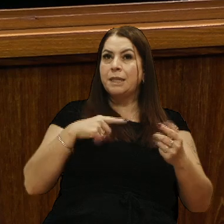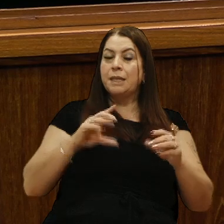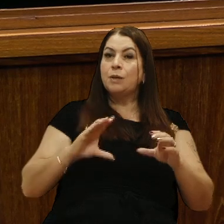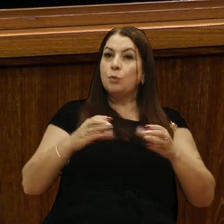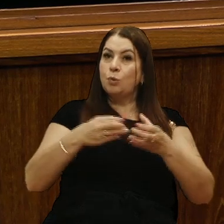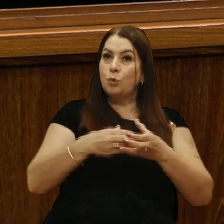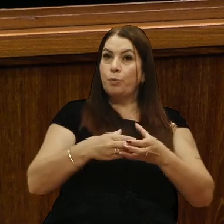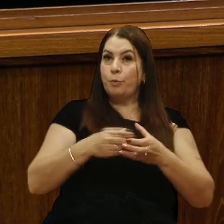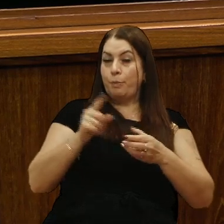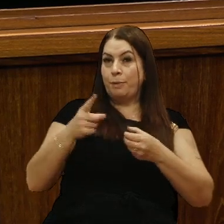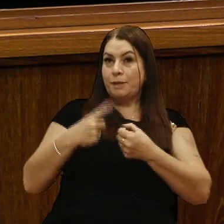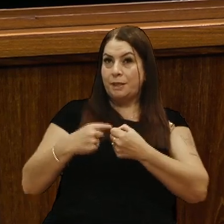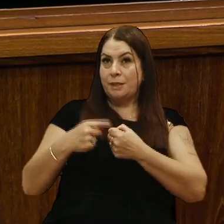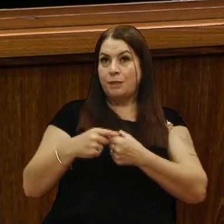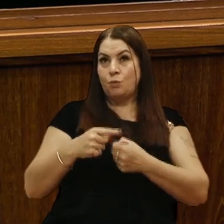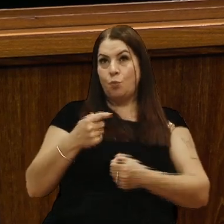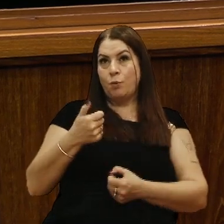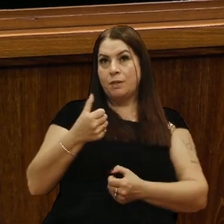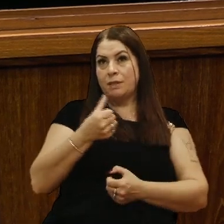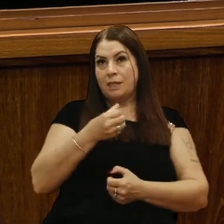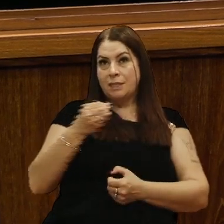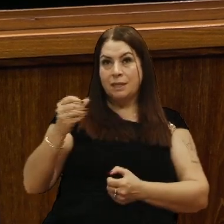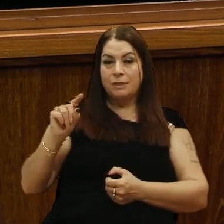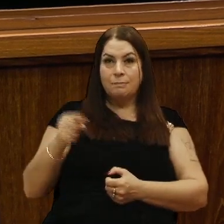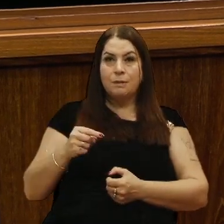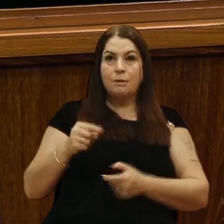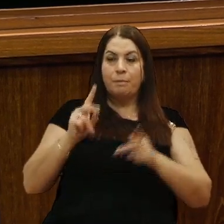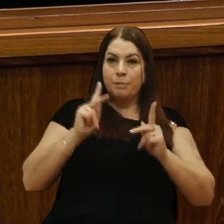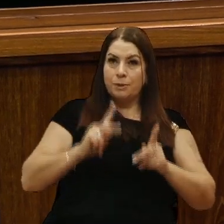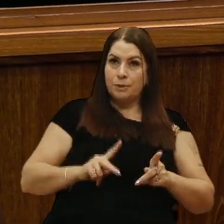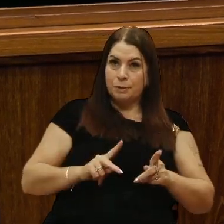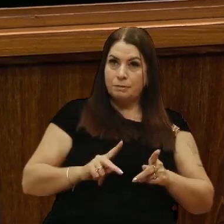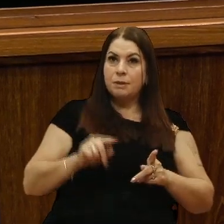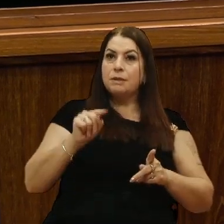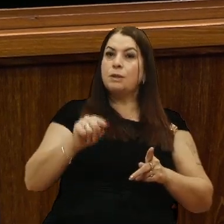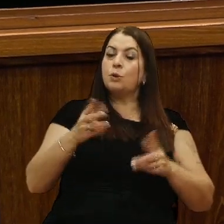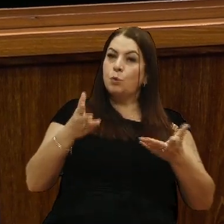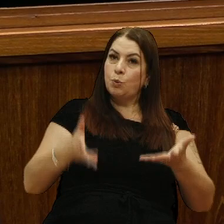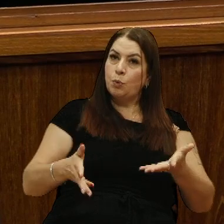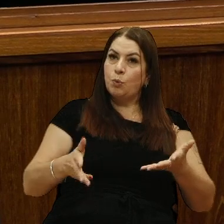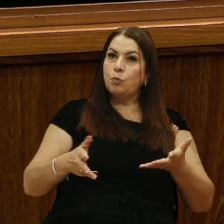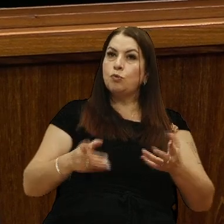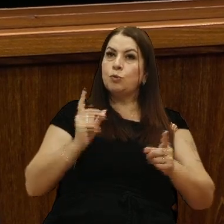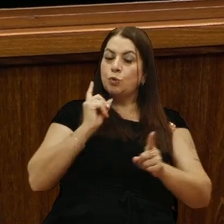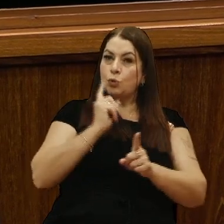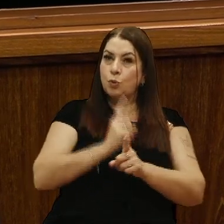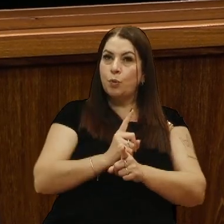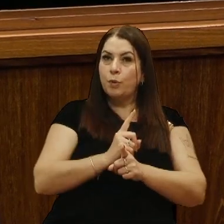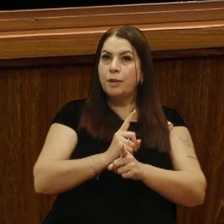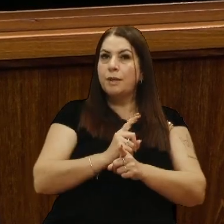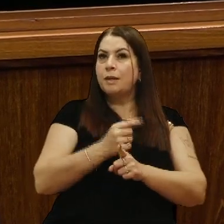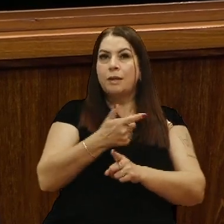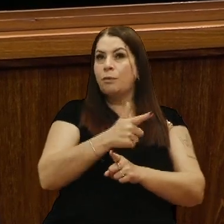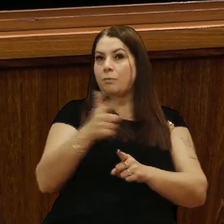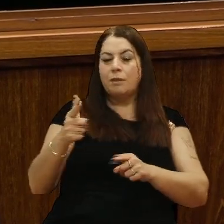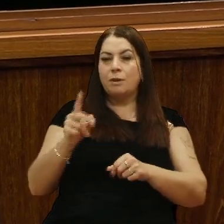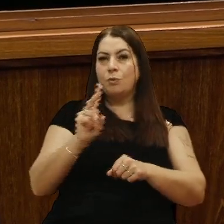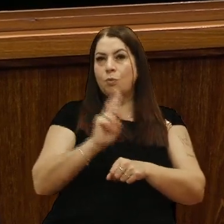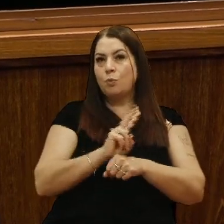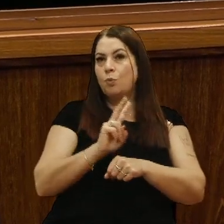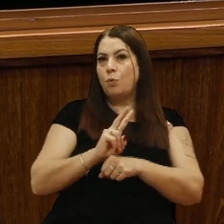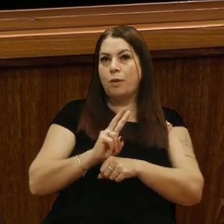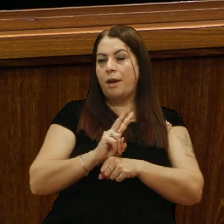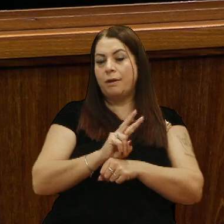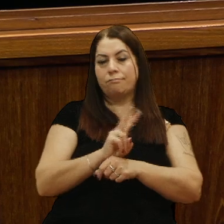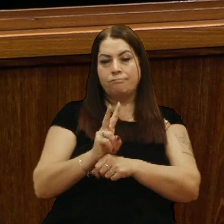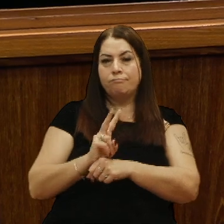uma cidade de quase 600 mil habitantes que atualmente se encontra descoberta, que atualmente